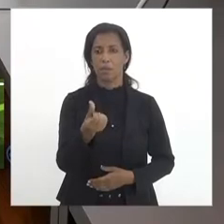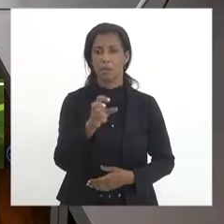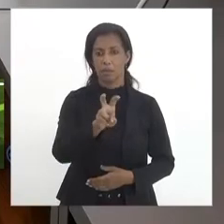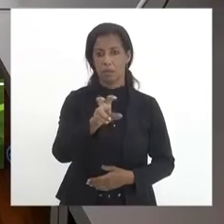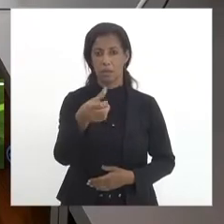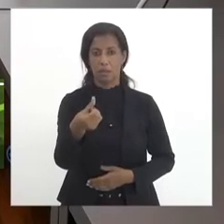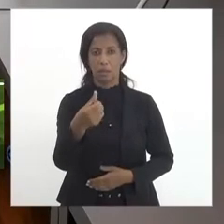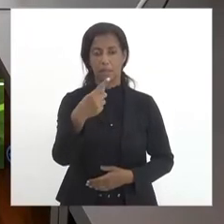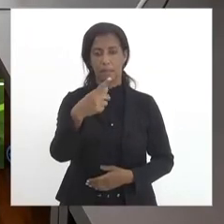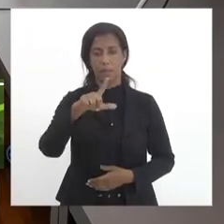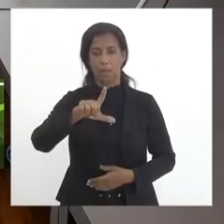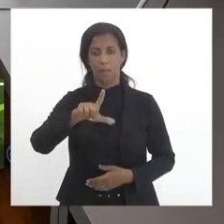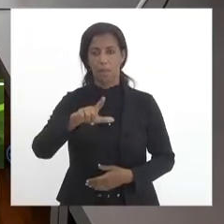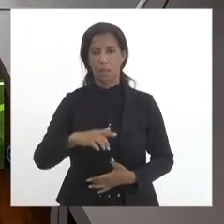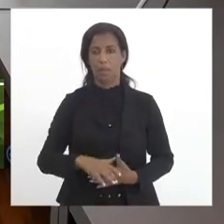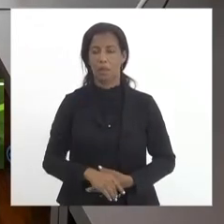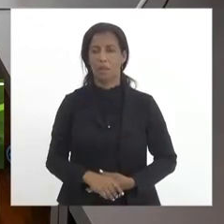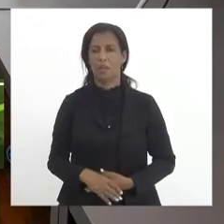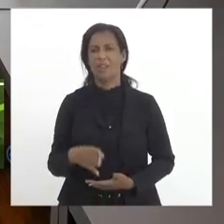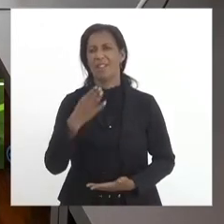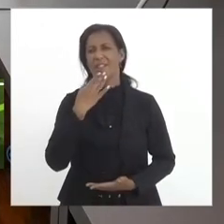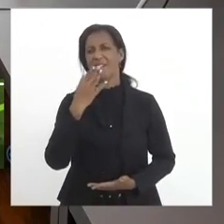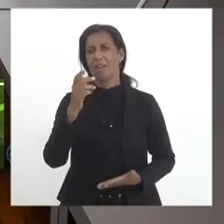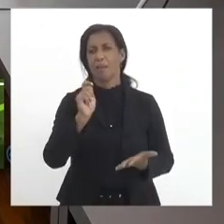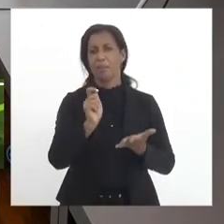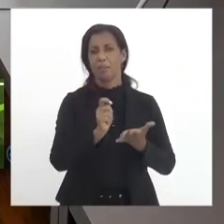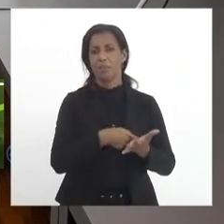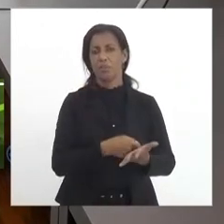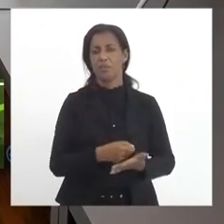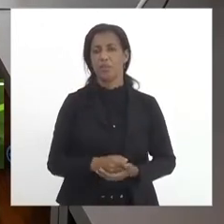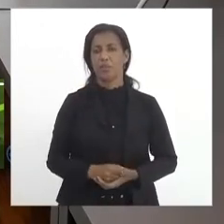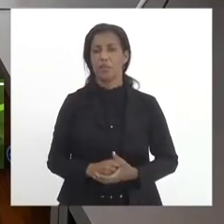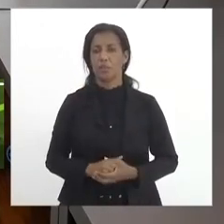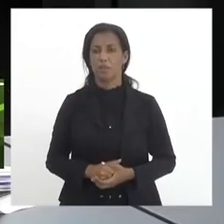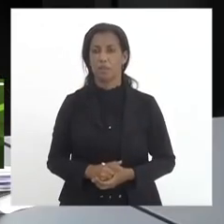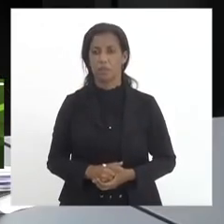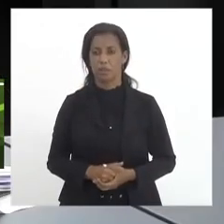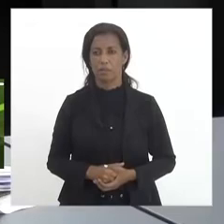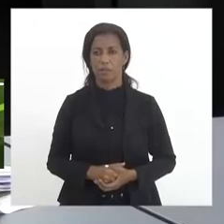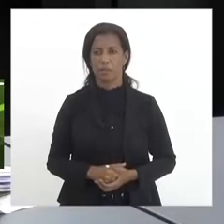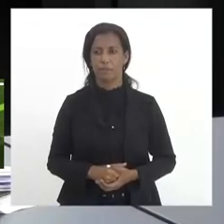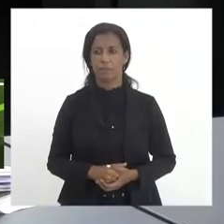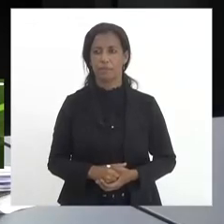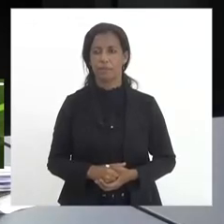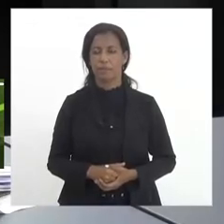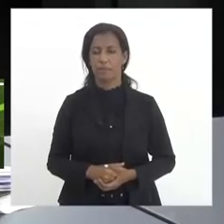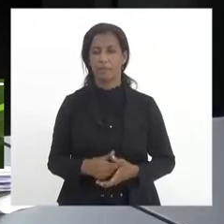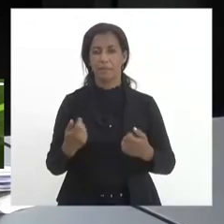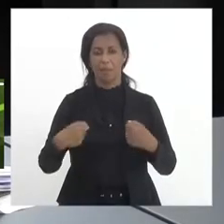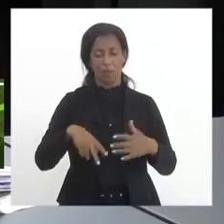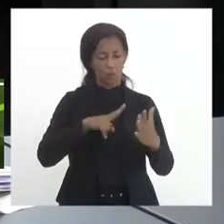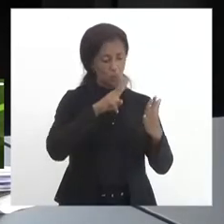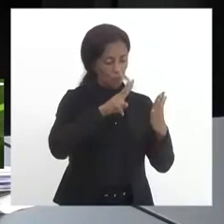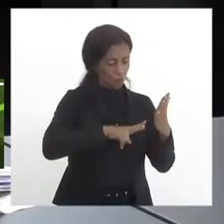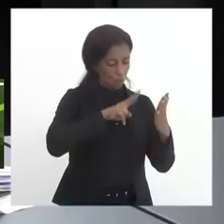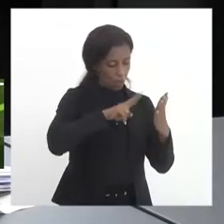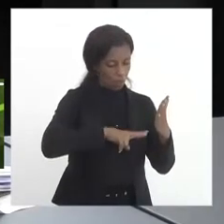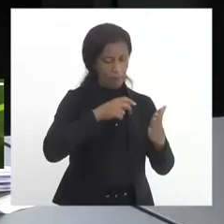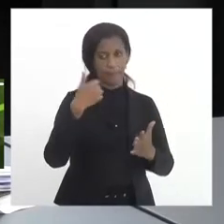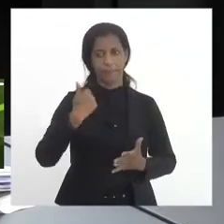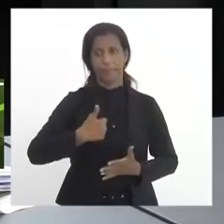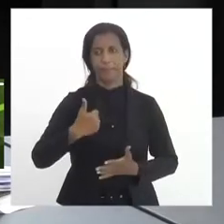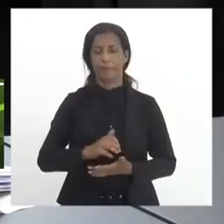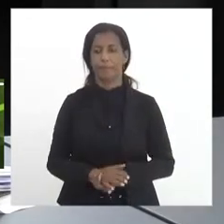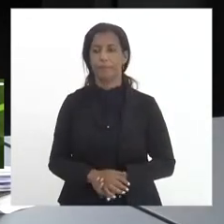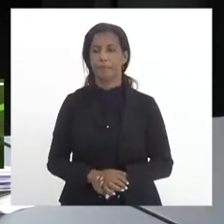56. Projeto de lei. Eu queria pedir vista, presidente. 56? É para não divergir sem realmente reler tudo novamente, etc.